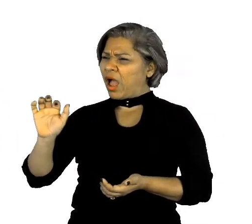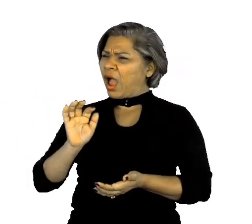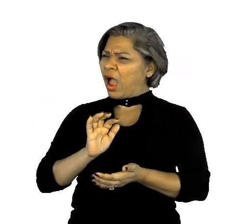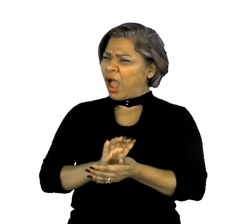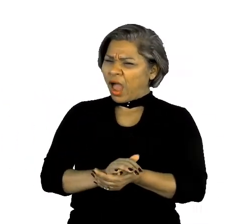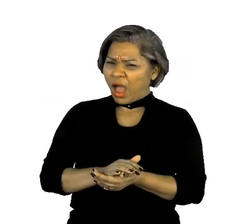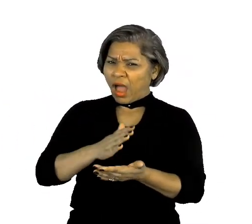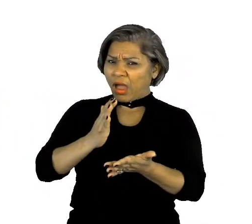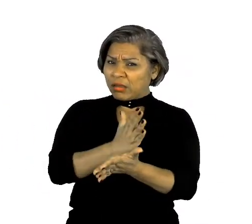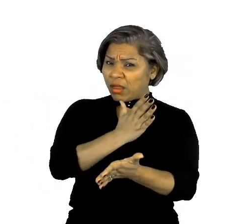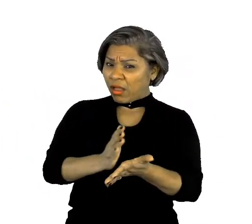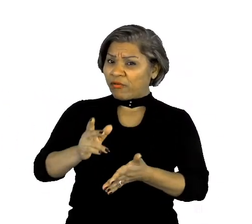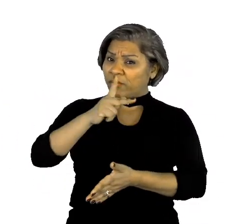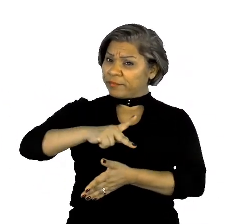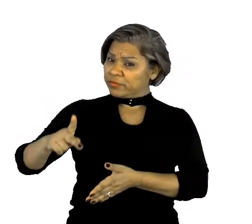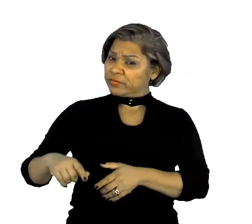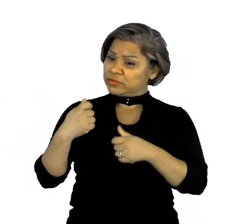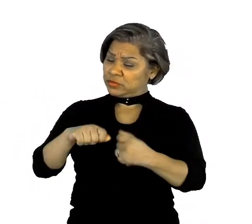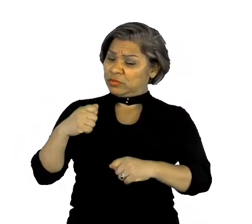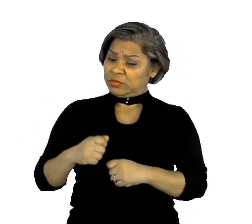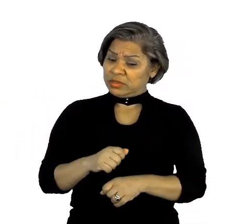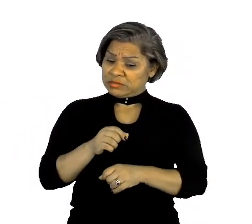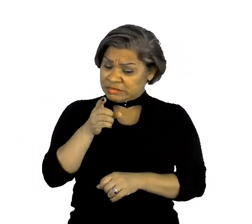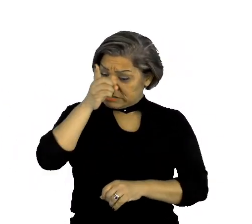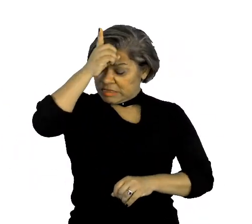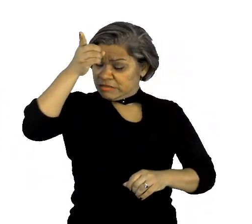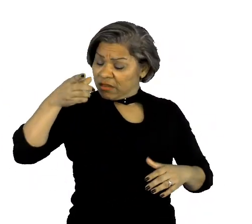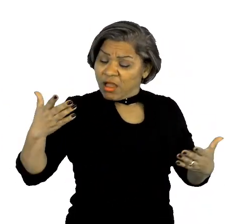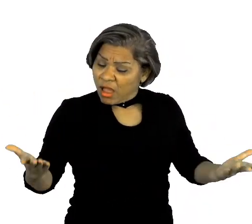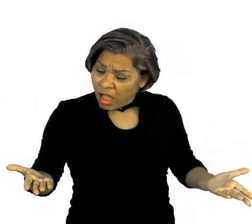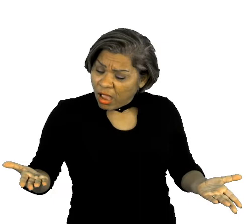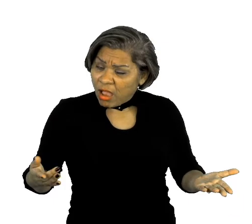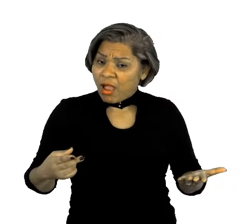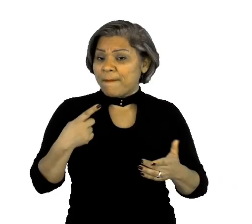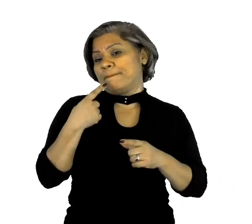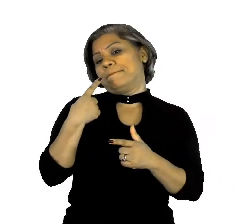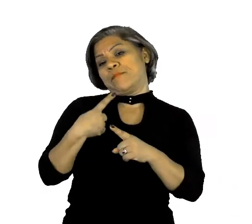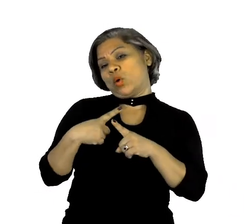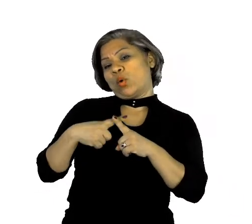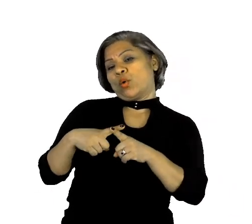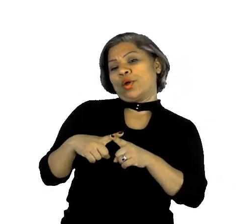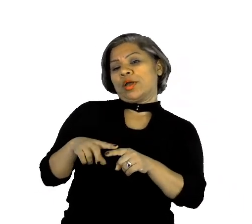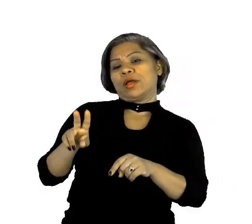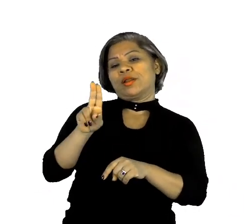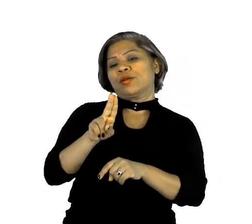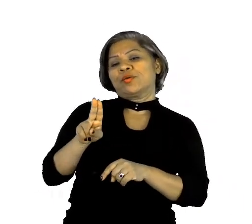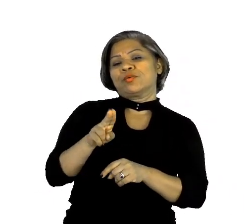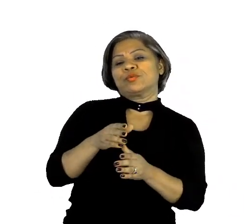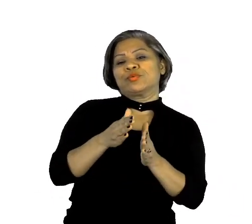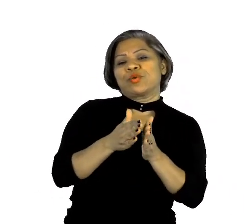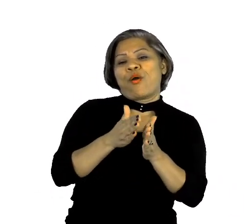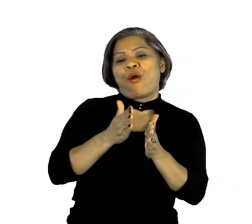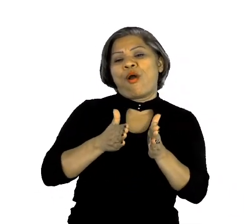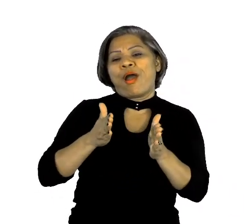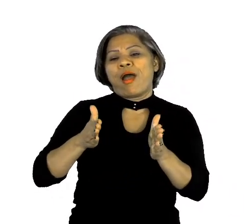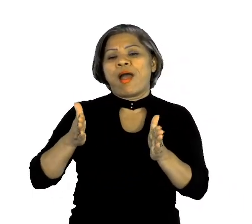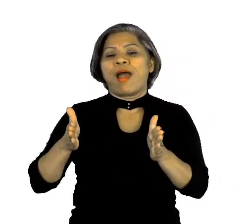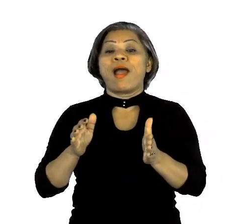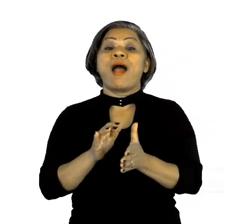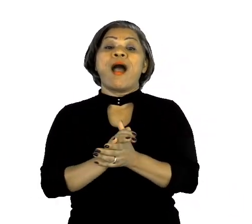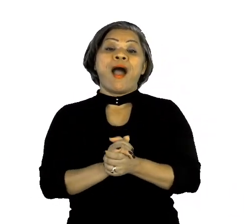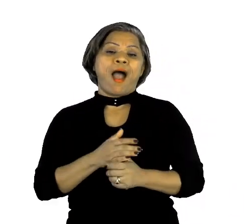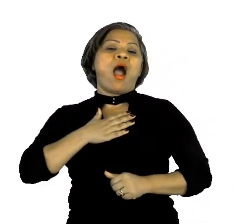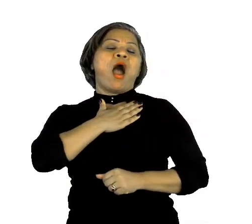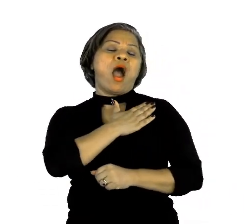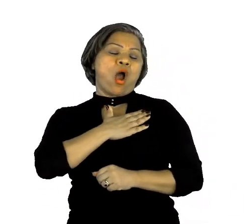adivinhar o que você quis escrever, porque esqueceu de usar o espaço. Agora, olha que legal, o que mudou? Gosto